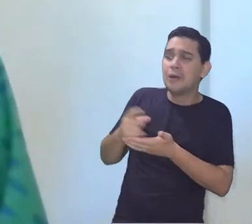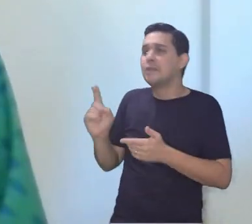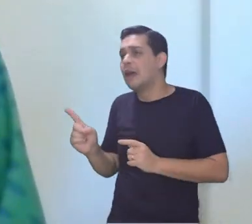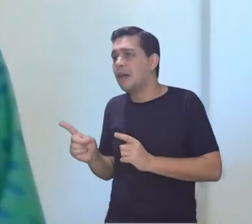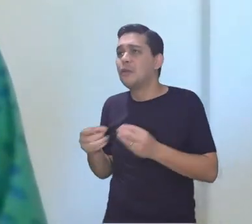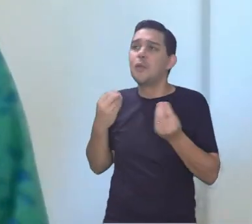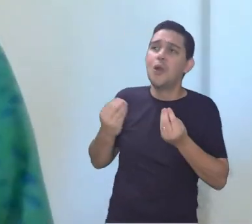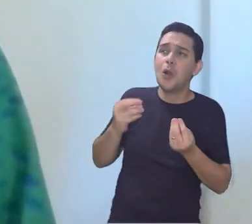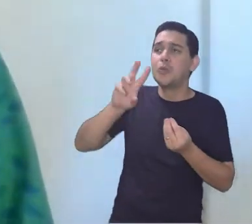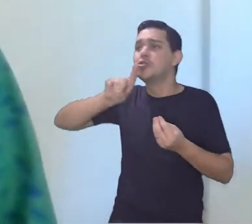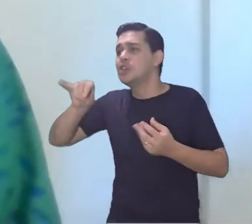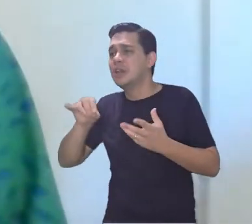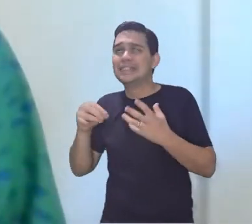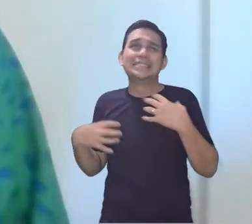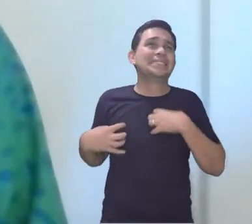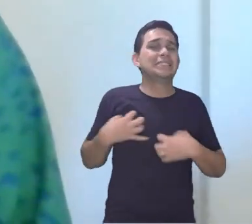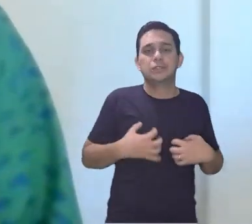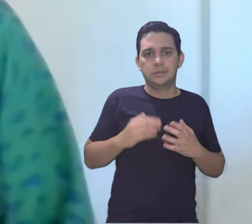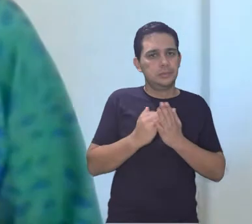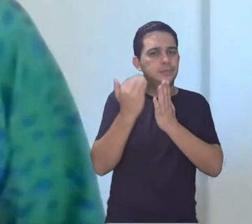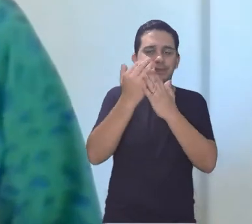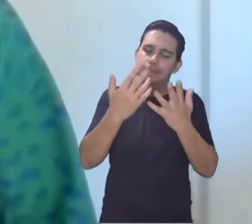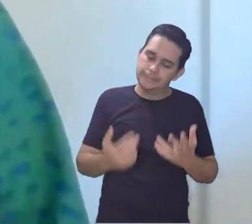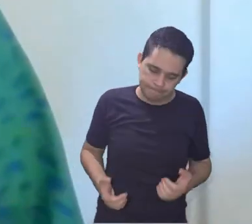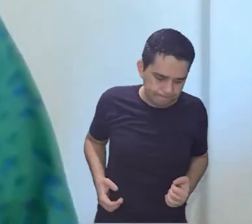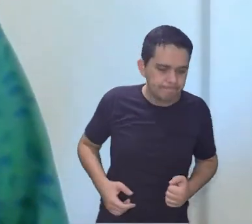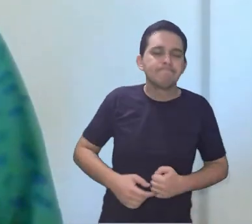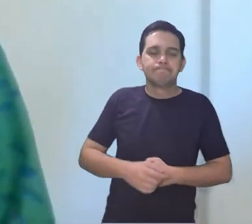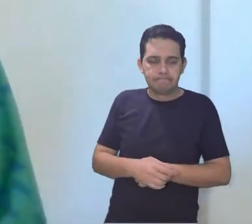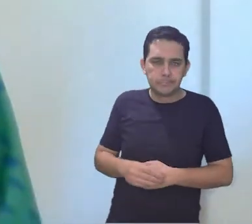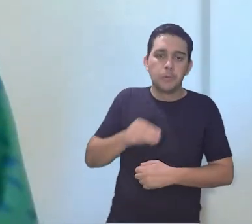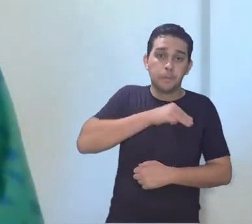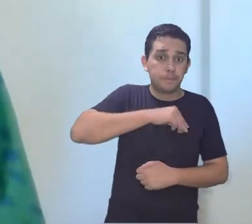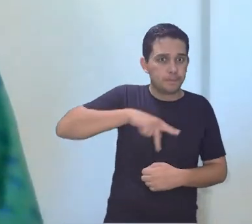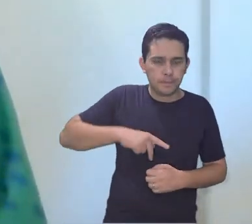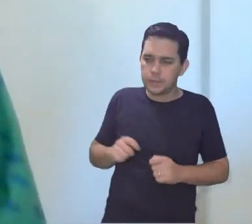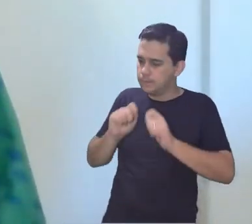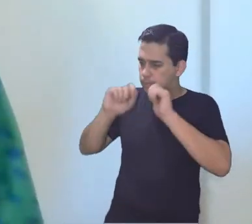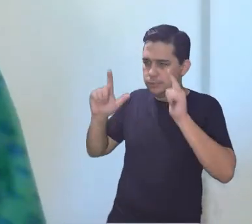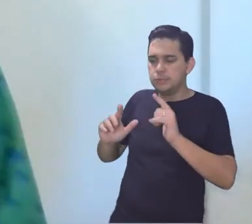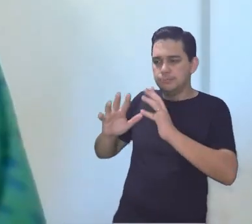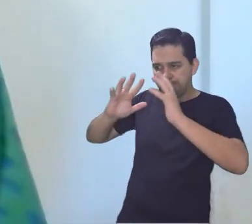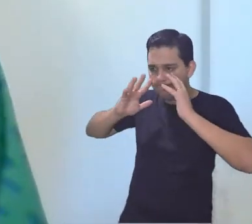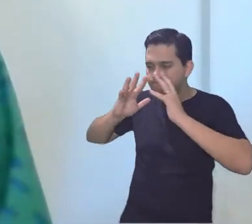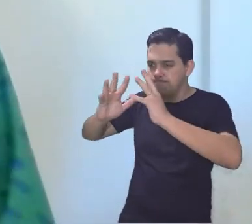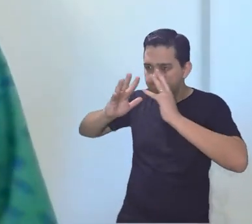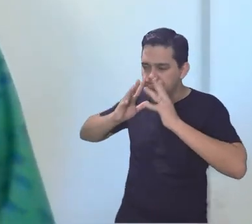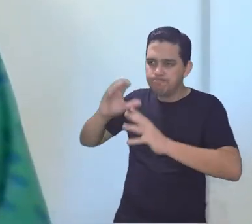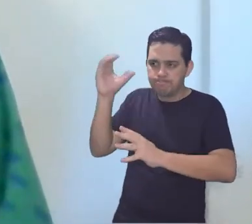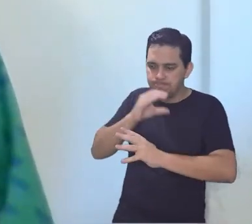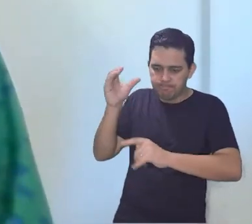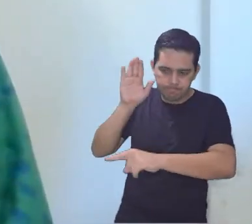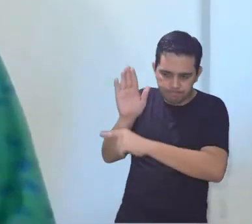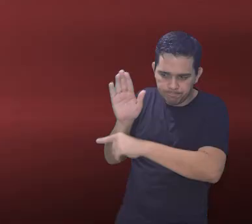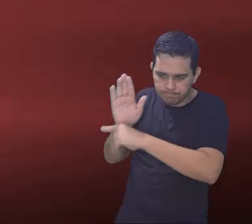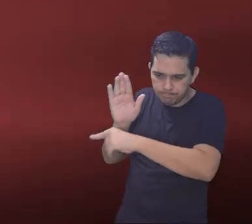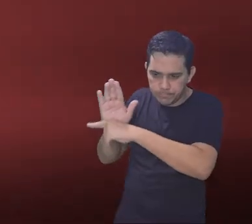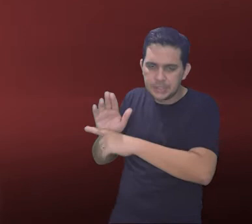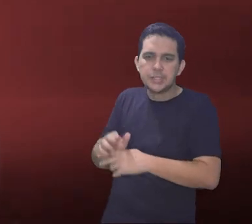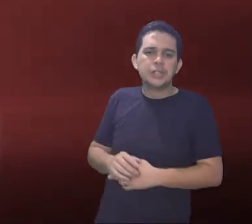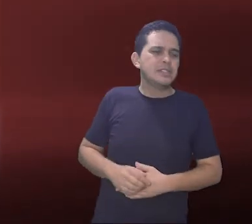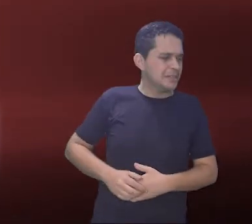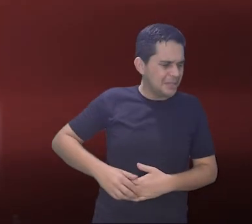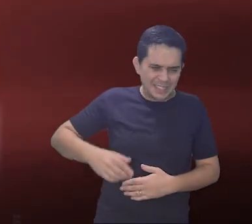situação, esse sofrimento recebeu a maior atenção do Ministério Público e, por isso, desde o primeiro momento, nós estamos